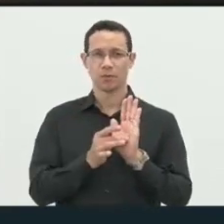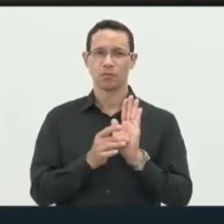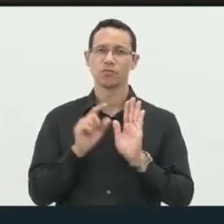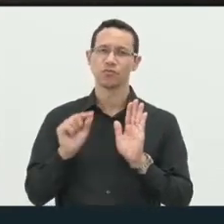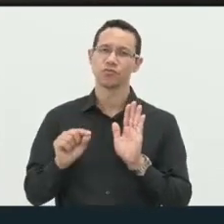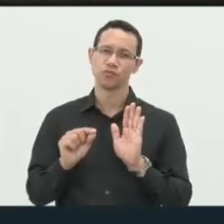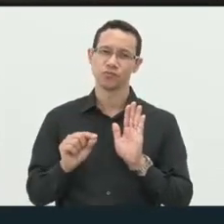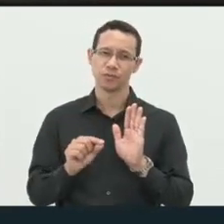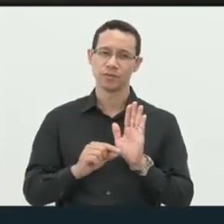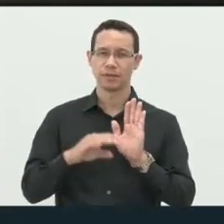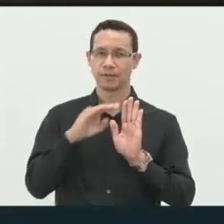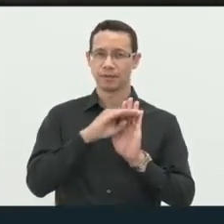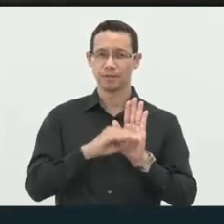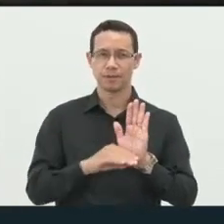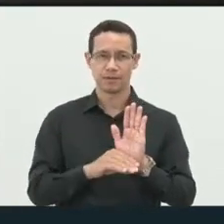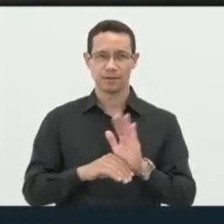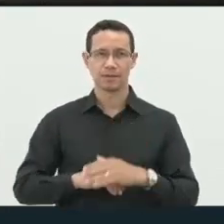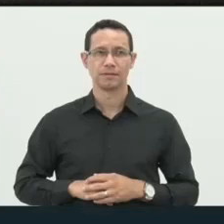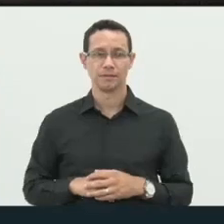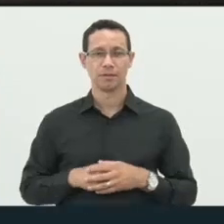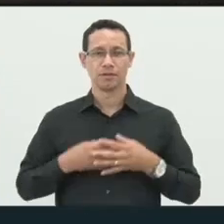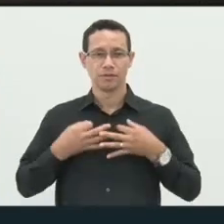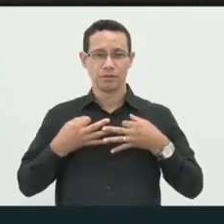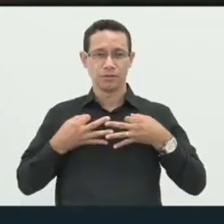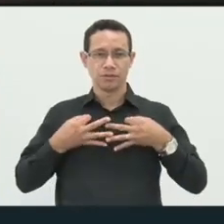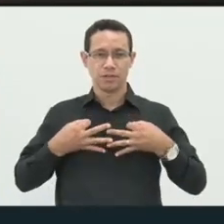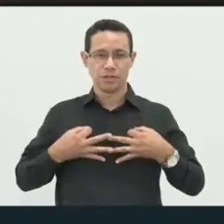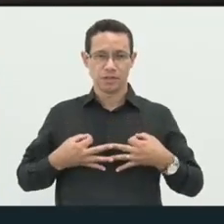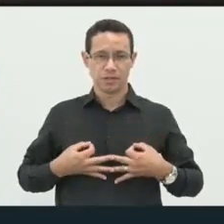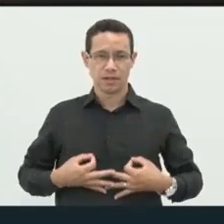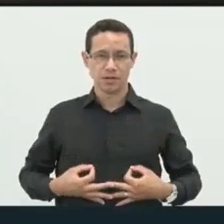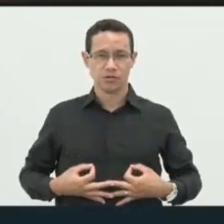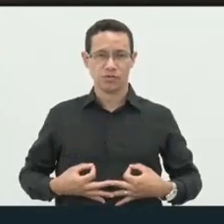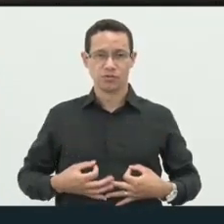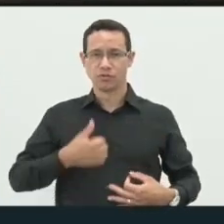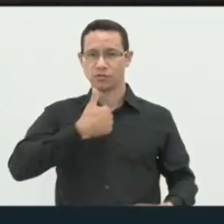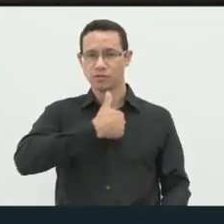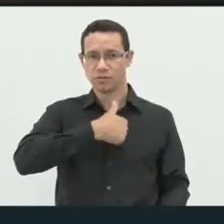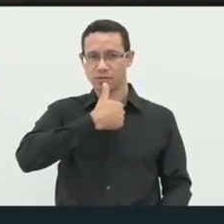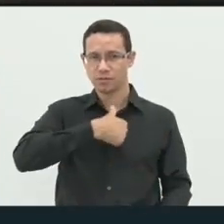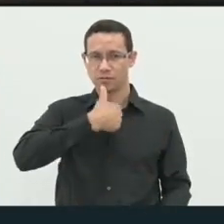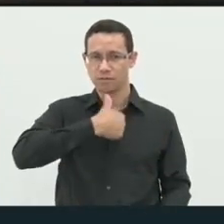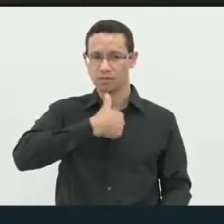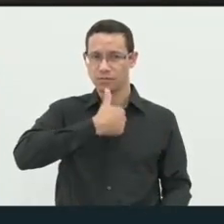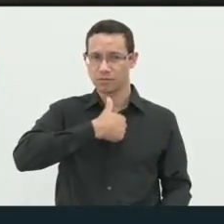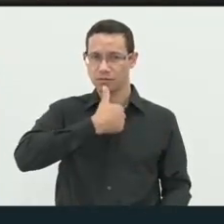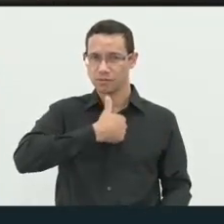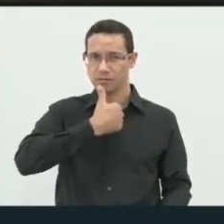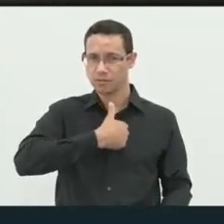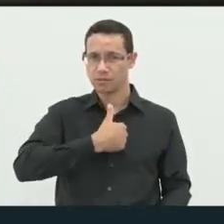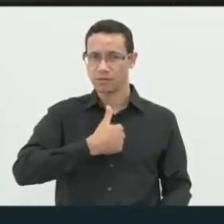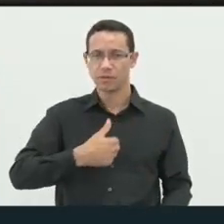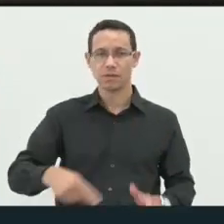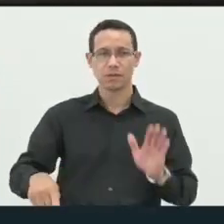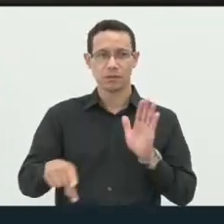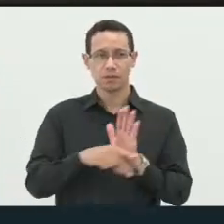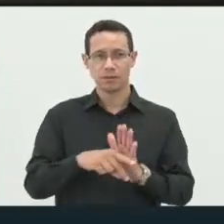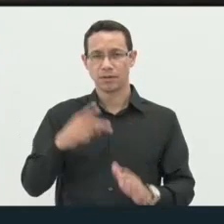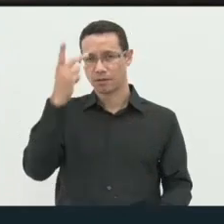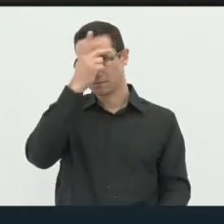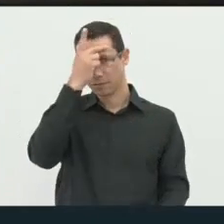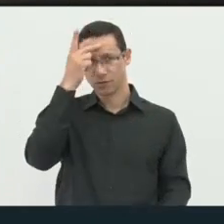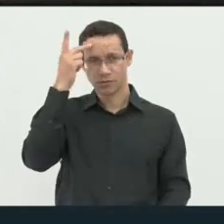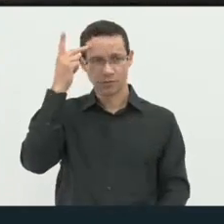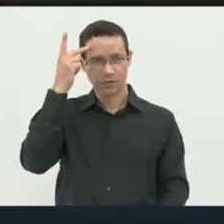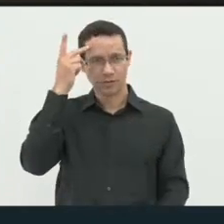programa da dignidade menstrual para as pessoas em situação